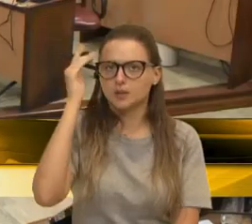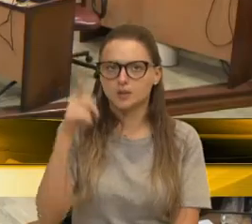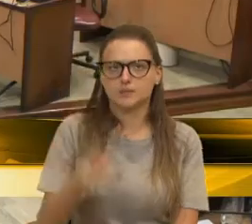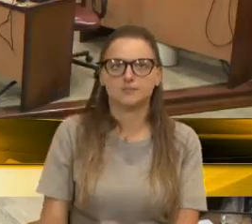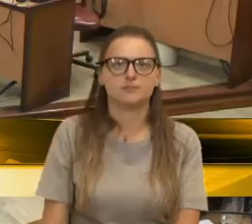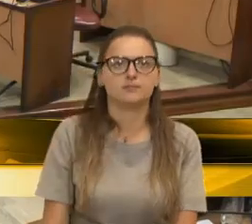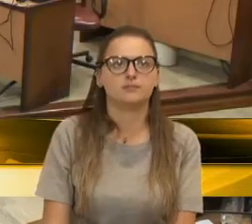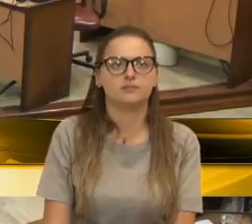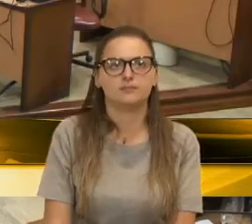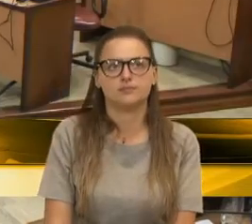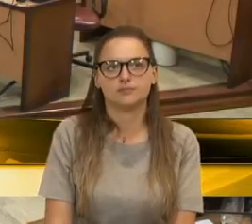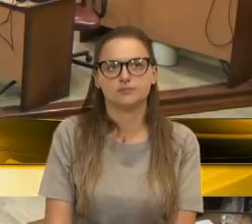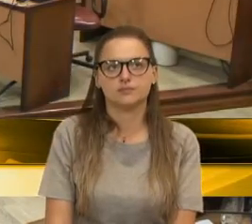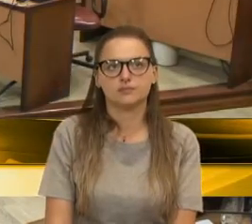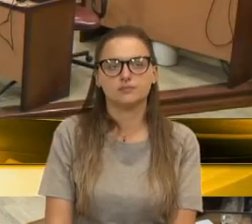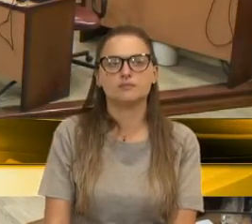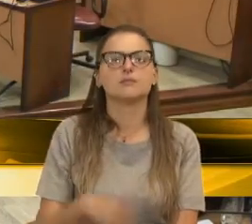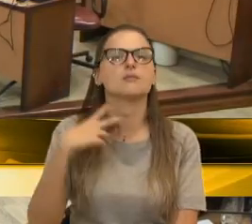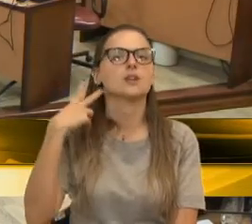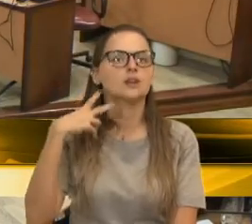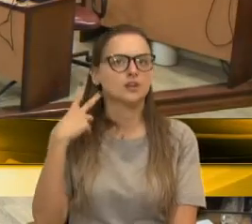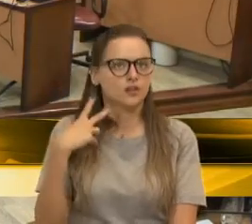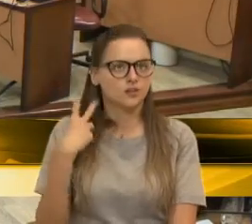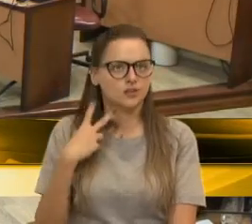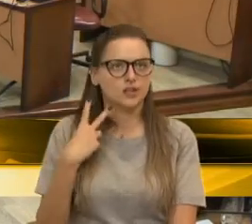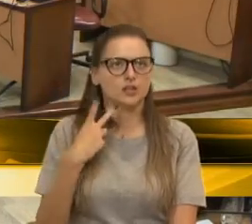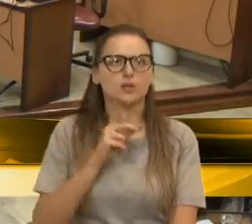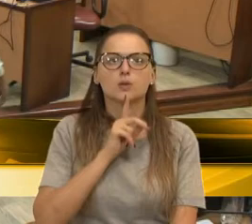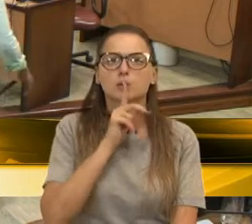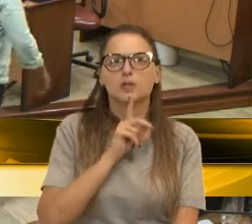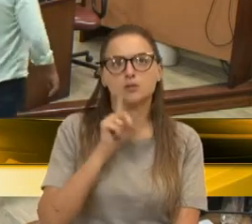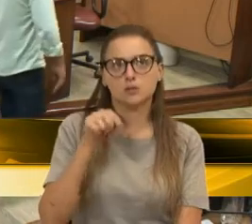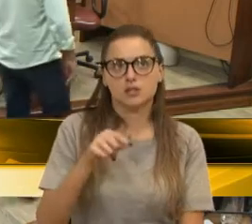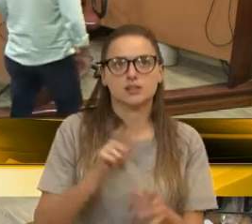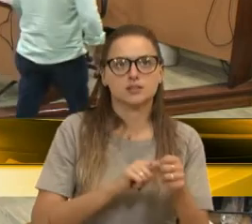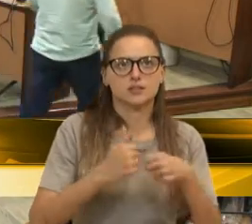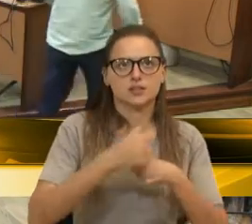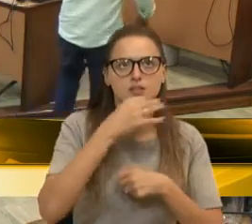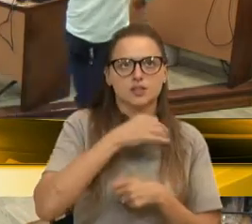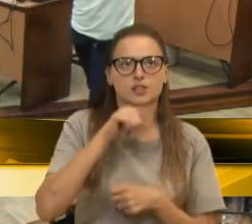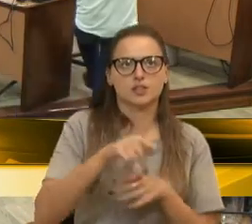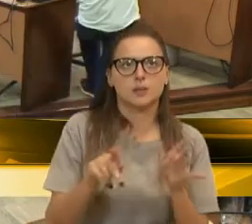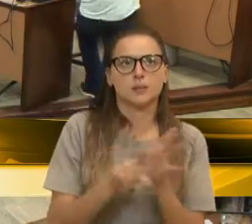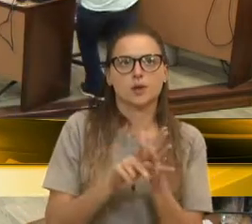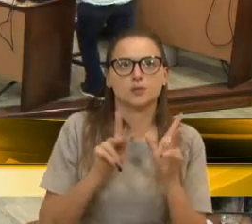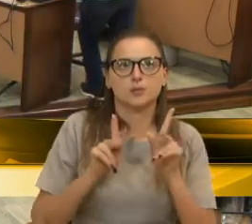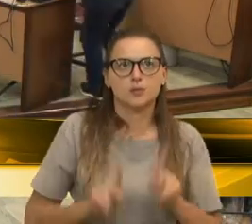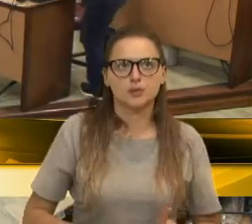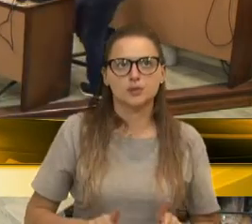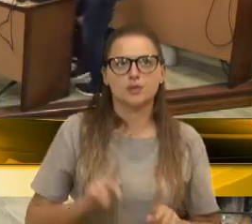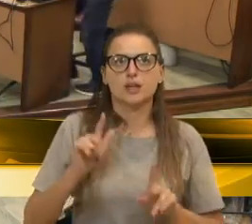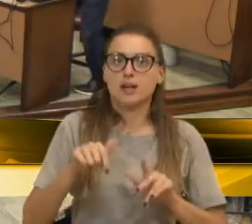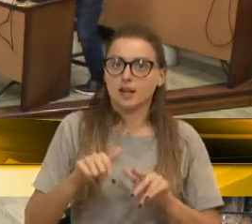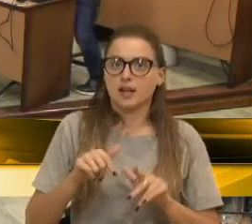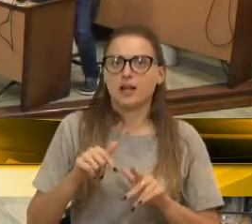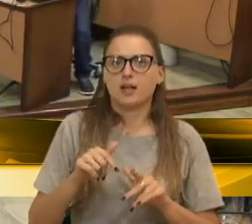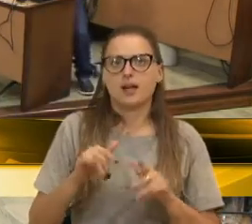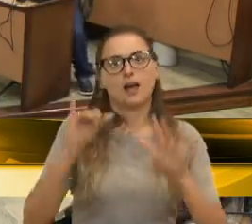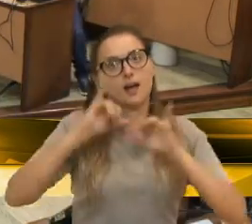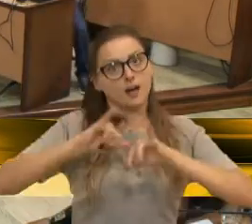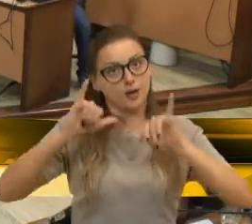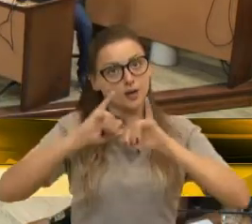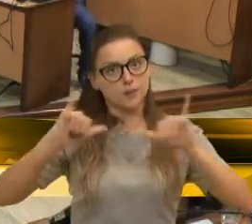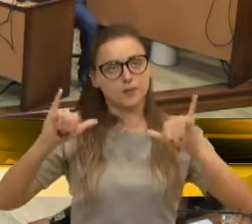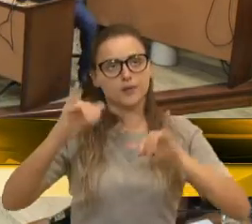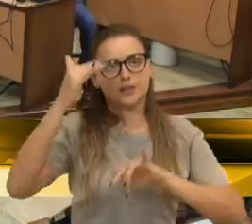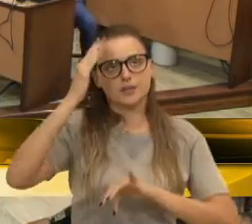Friso. Vereador Meneguzzi, Caxias das pessoas. Era uma das grandes chamadas da campanha, Caxias